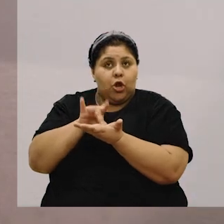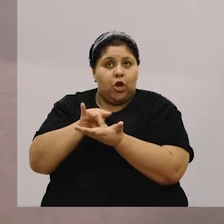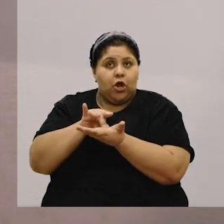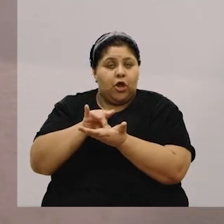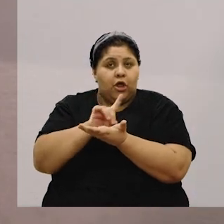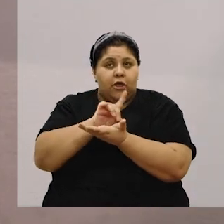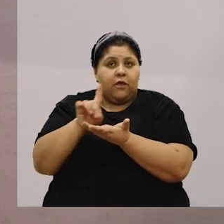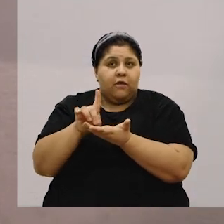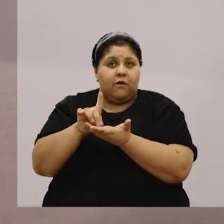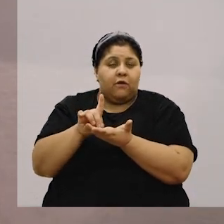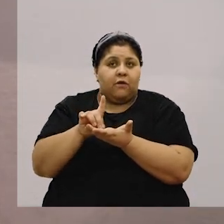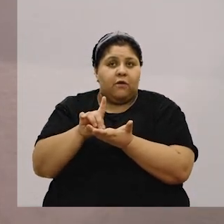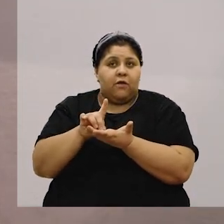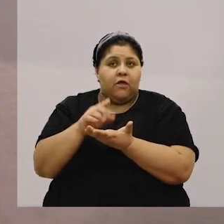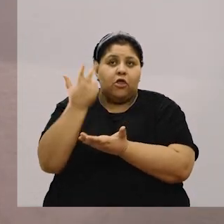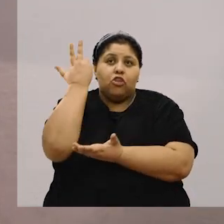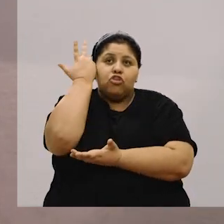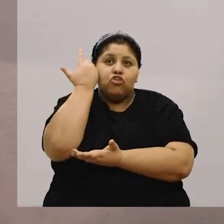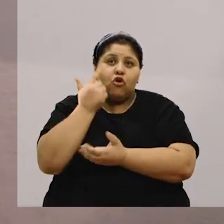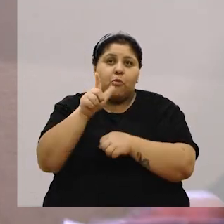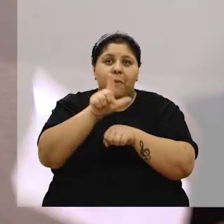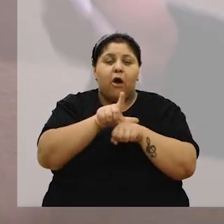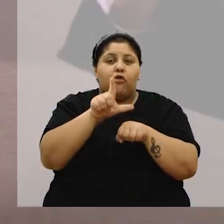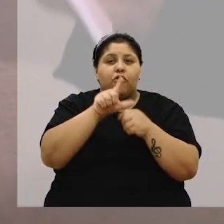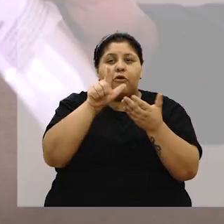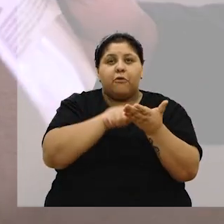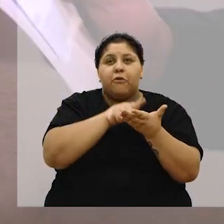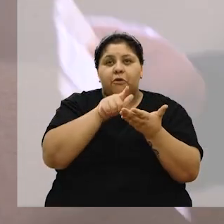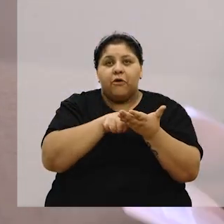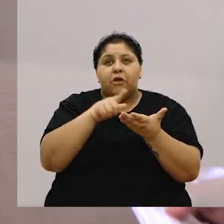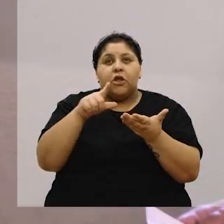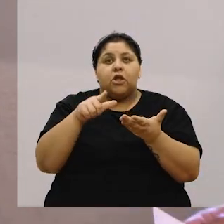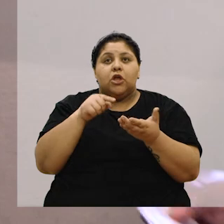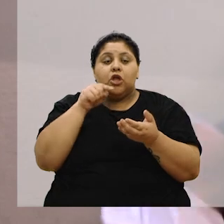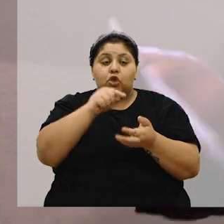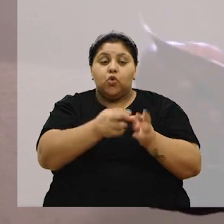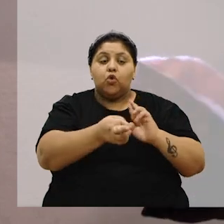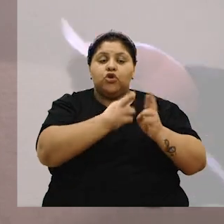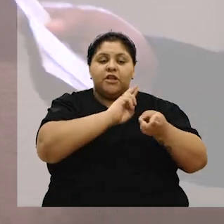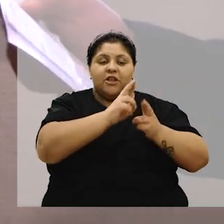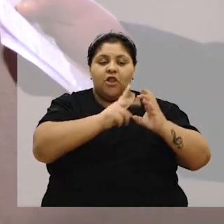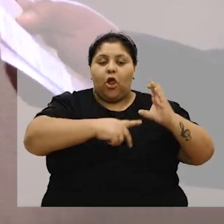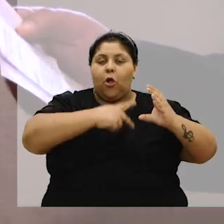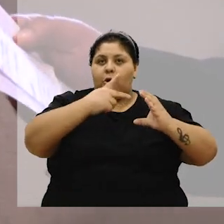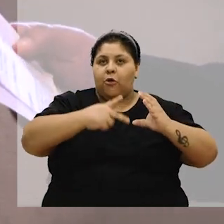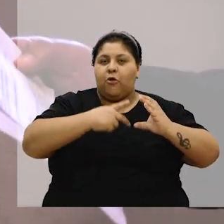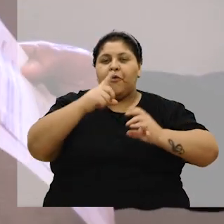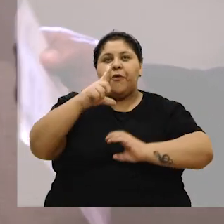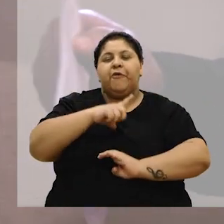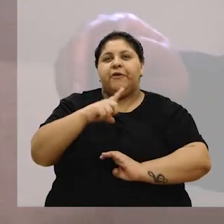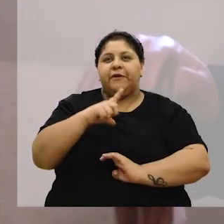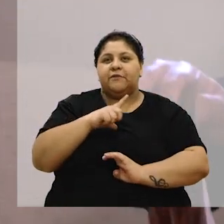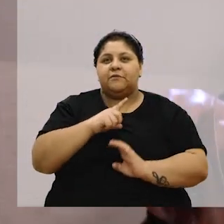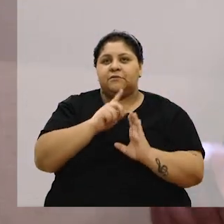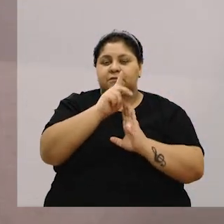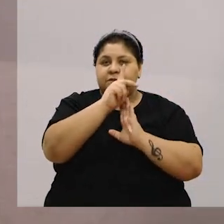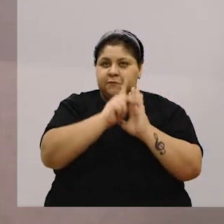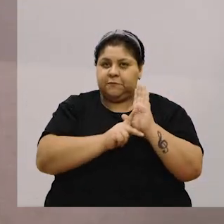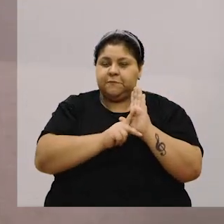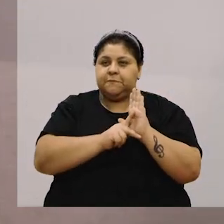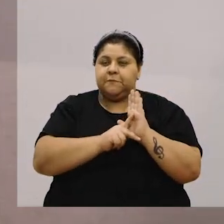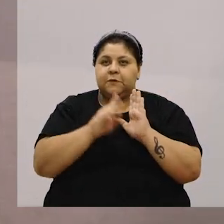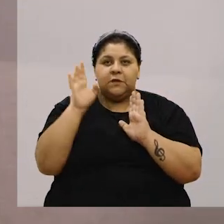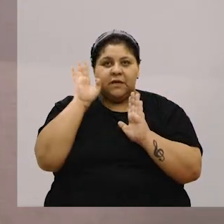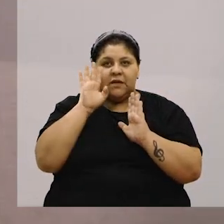um programa aqui que não seria uma atividade usual da livraria, e tu te relacionas com a própria TV Câmara. Nós temos